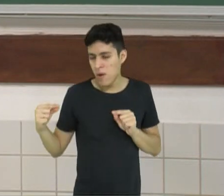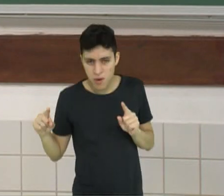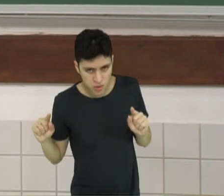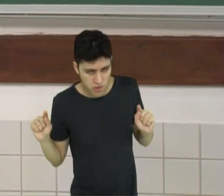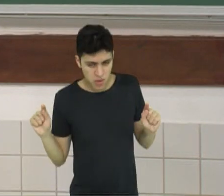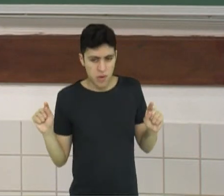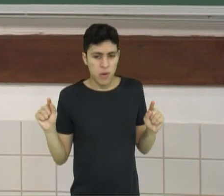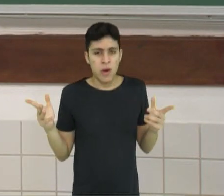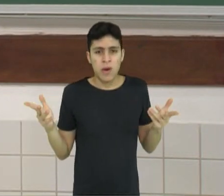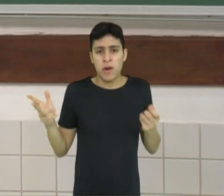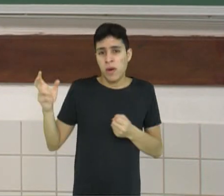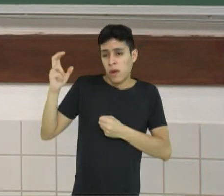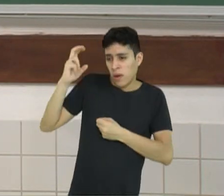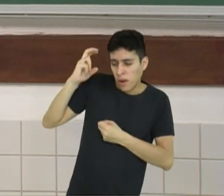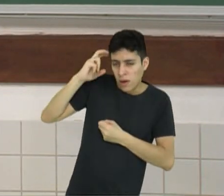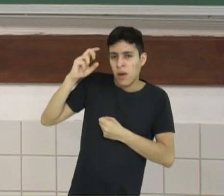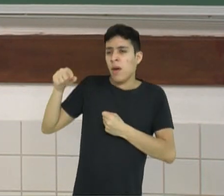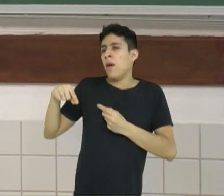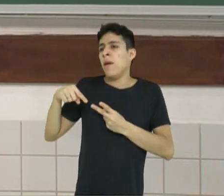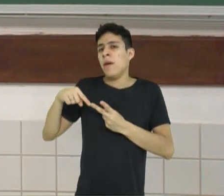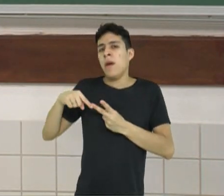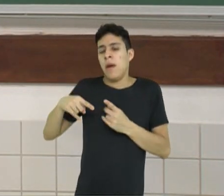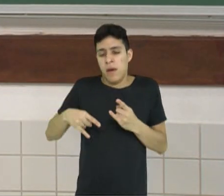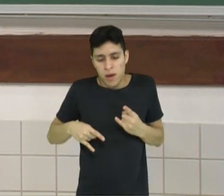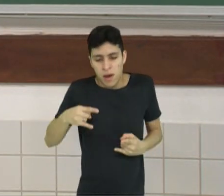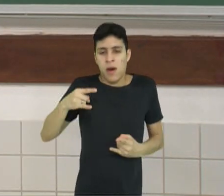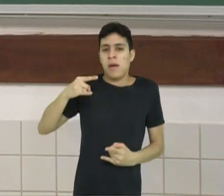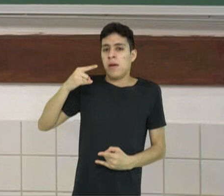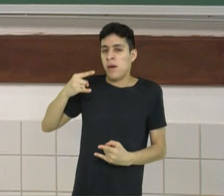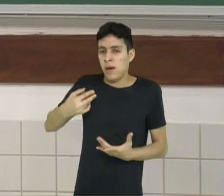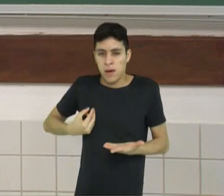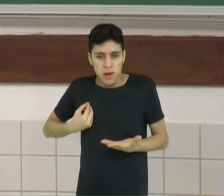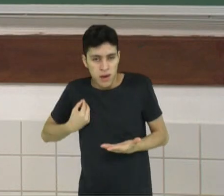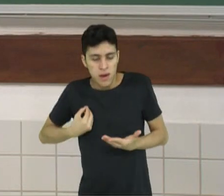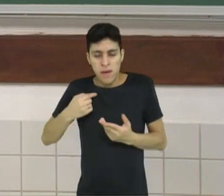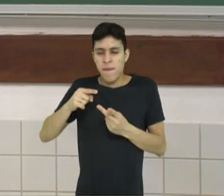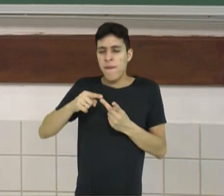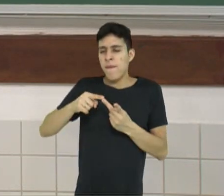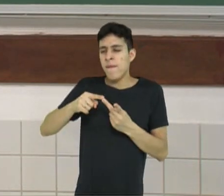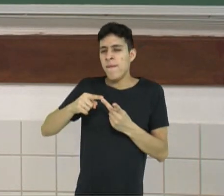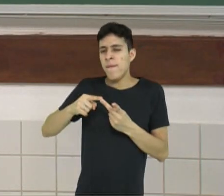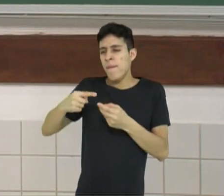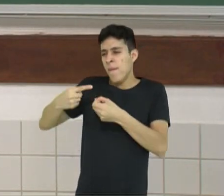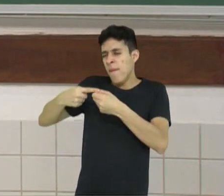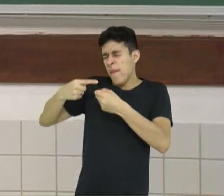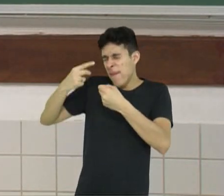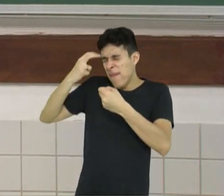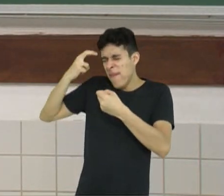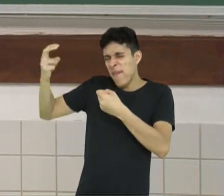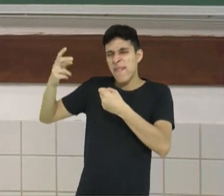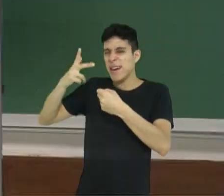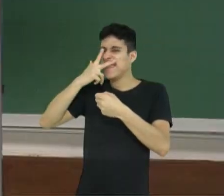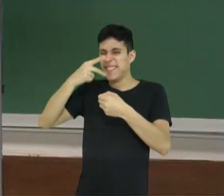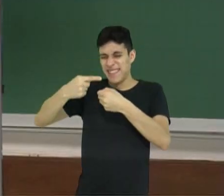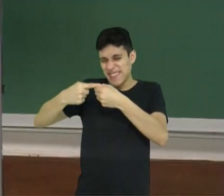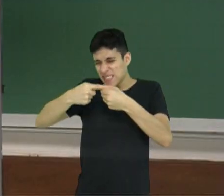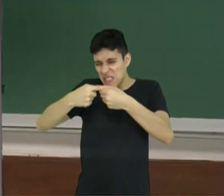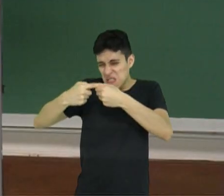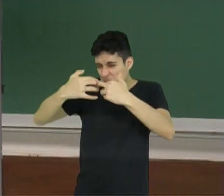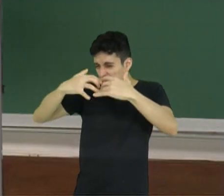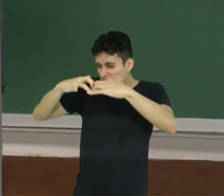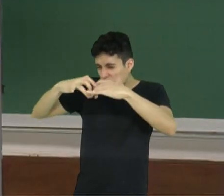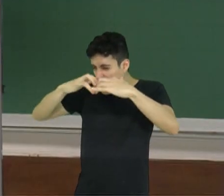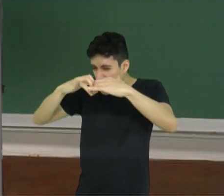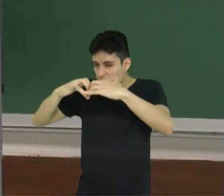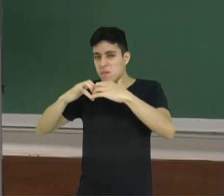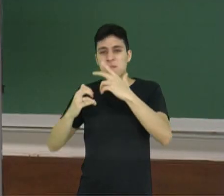tem essa cultura dos robôs domésticos que são muito presentes lá, as cidades inteligentes. Então a gente vem já vivendo